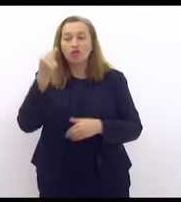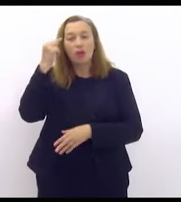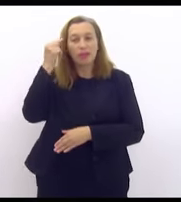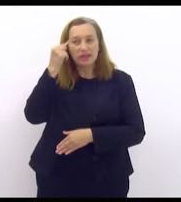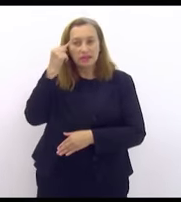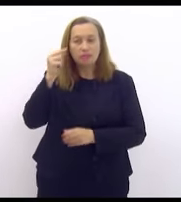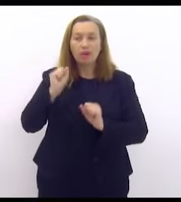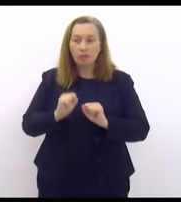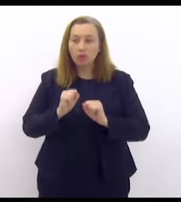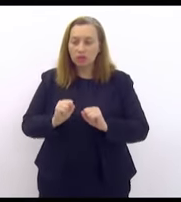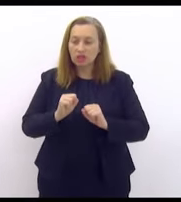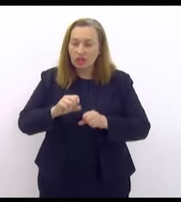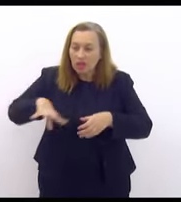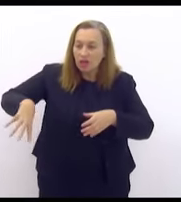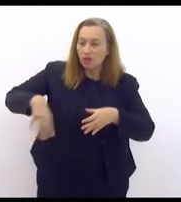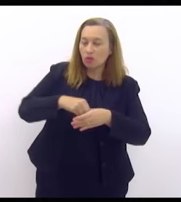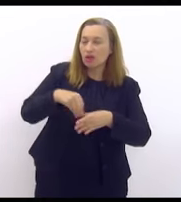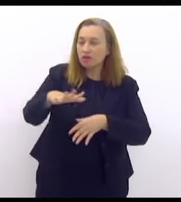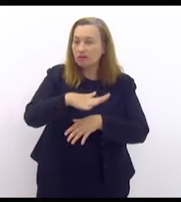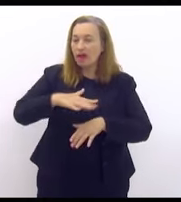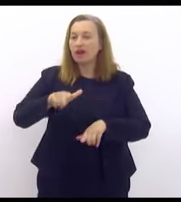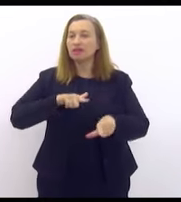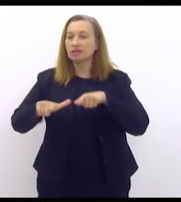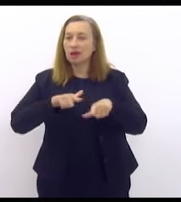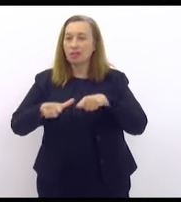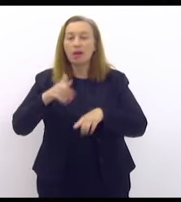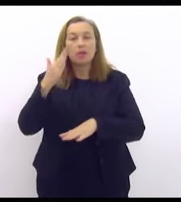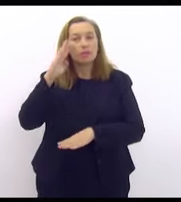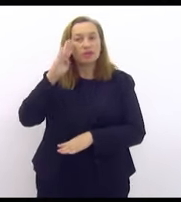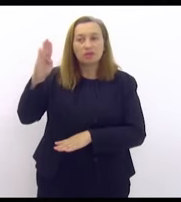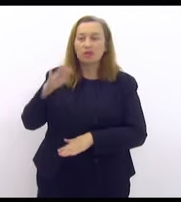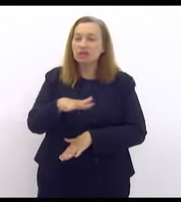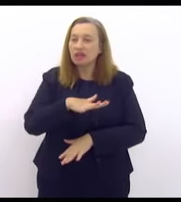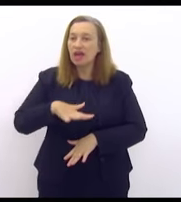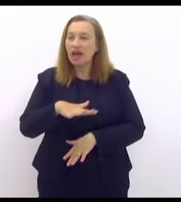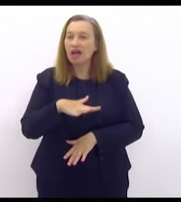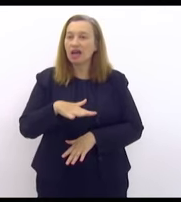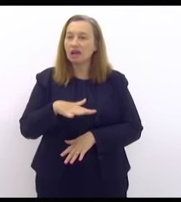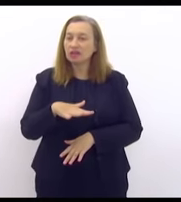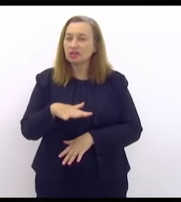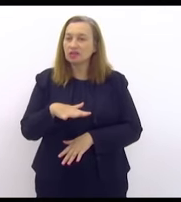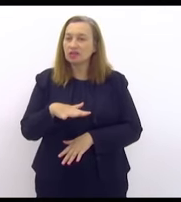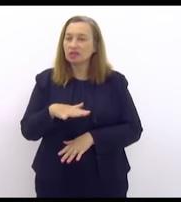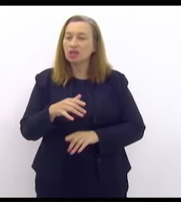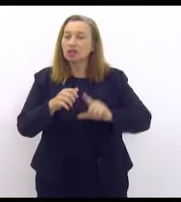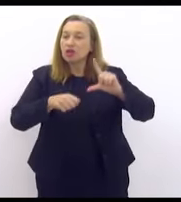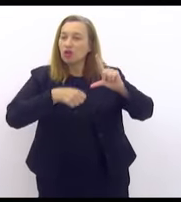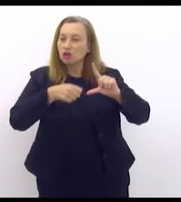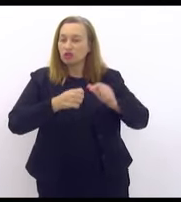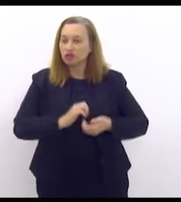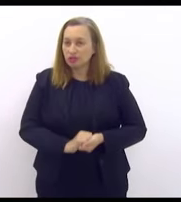poderem ocupar o mercado de trabalho, principalmente na área do complexo de infraestrutura logística.